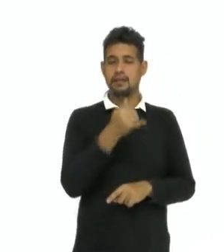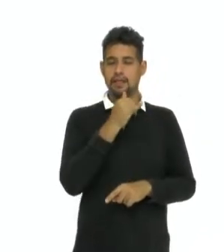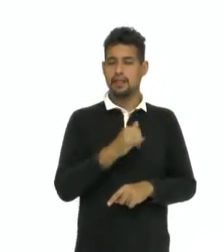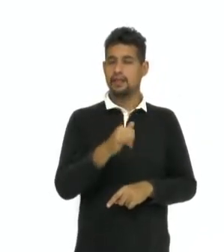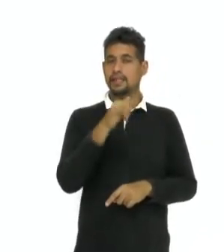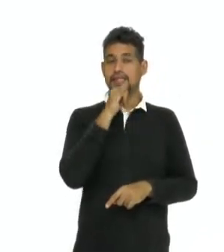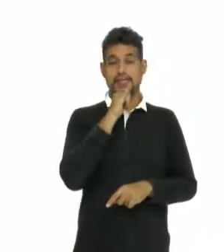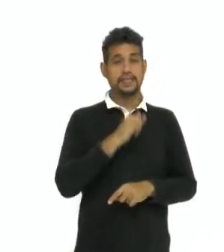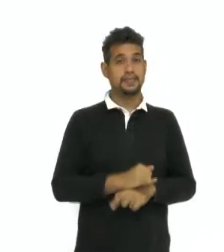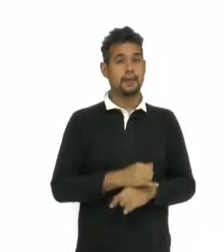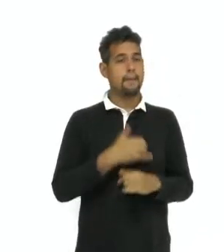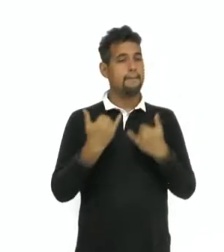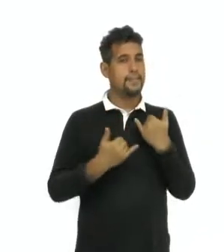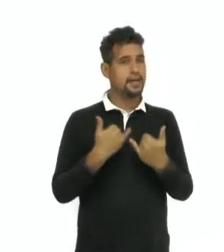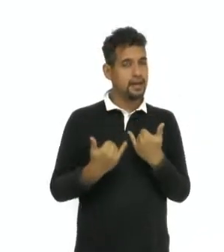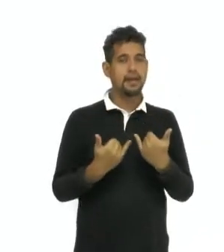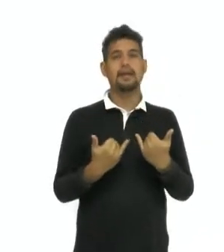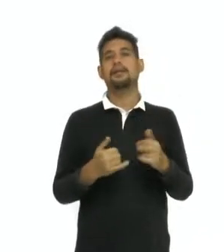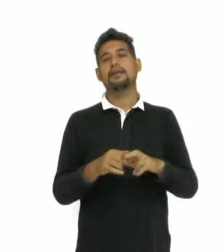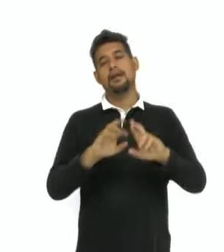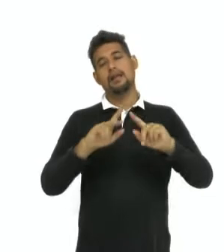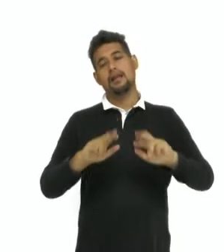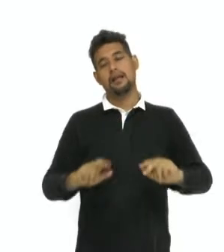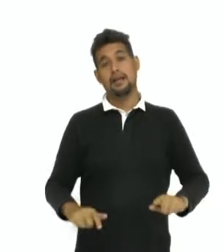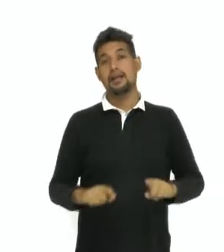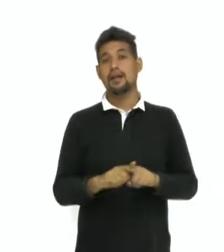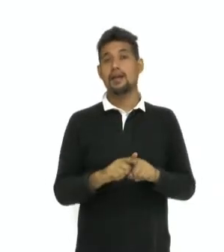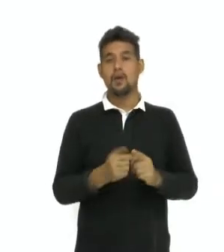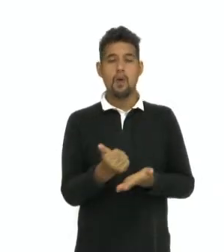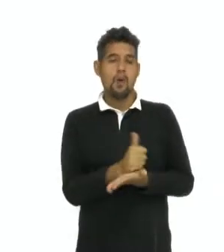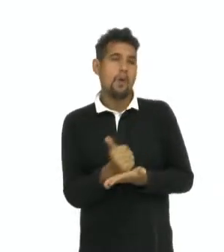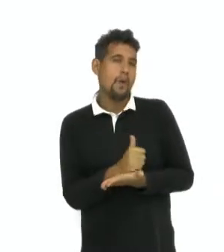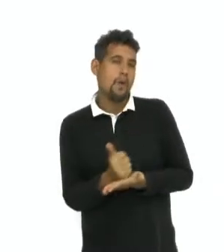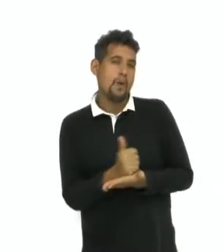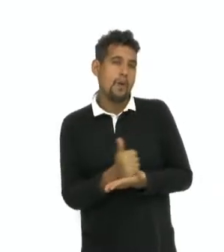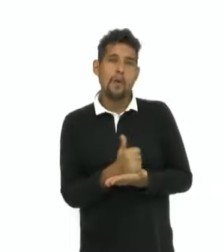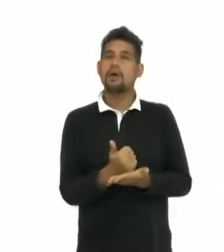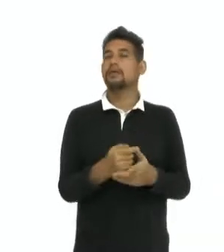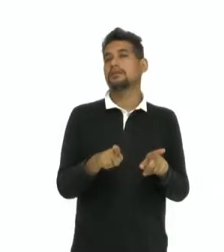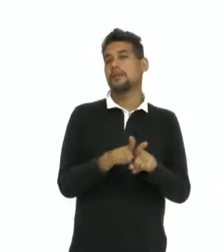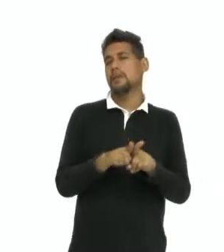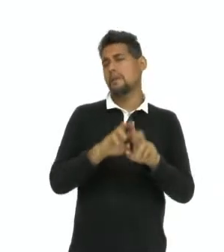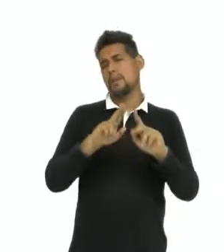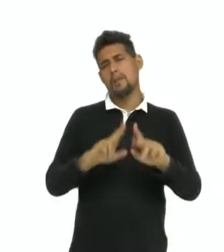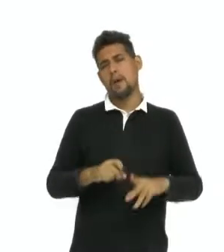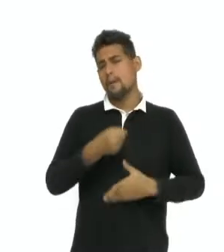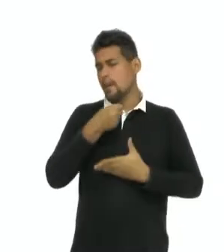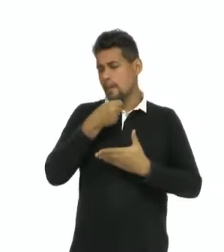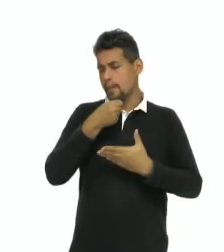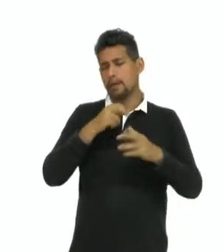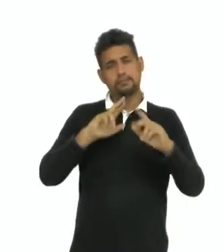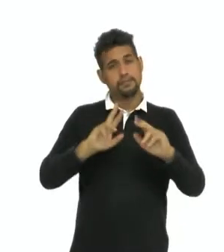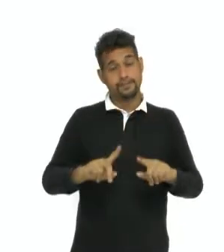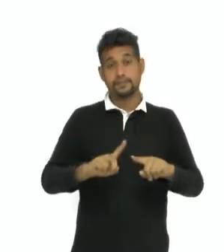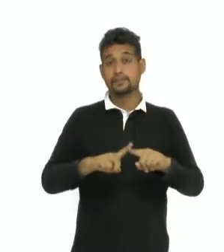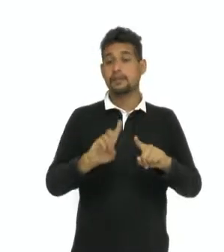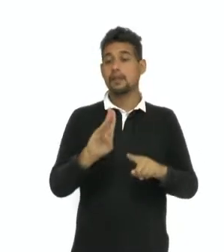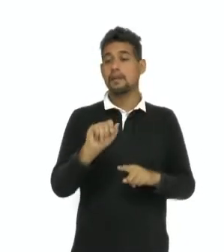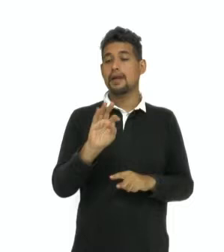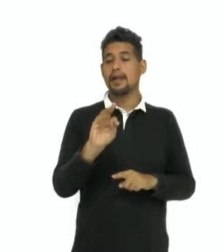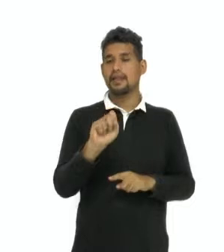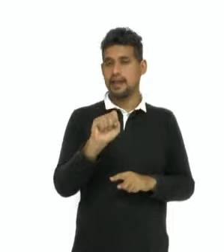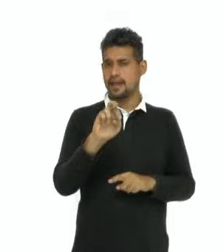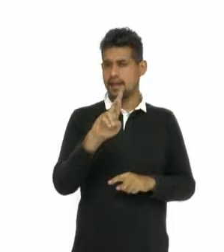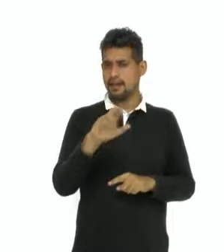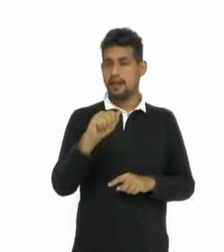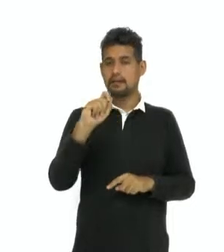exemplo, brinquedos, jogos eletrônicos, controle do videogame, babá eletrônica e microfones. E as baterias recarregáveis